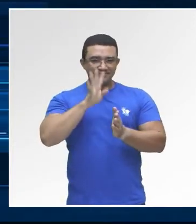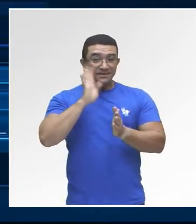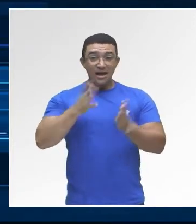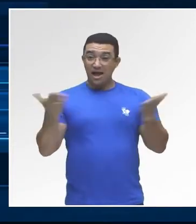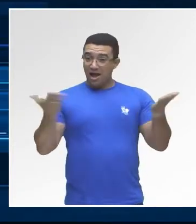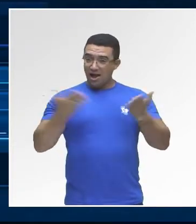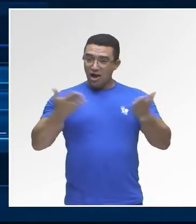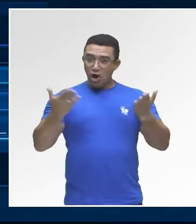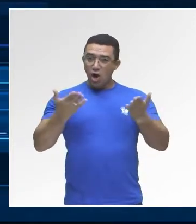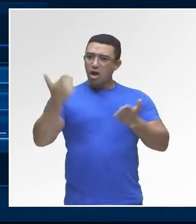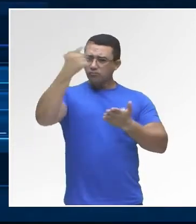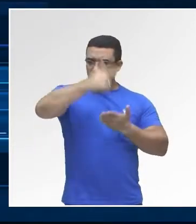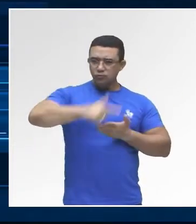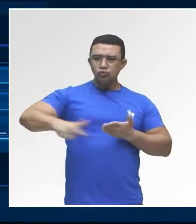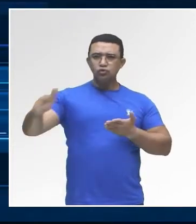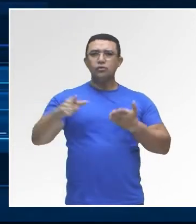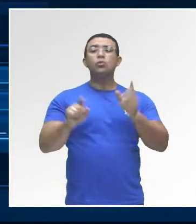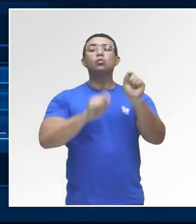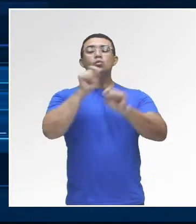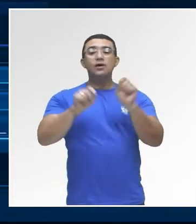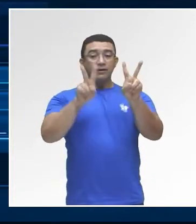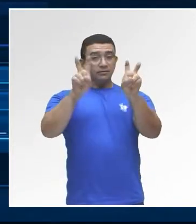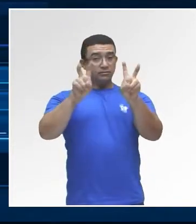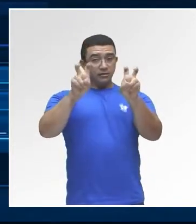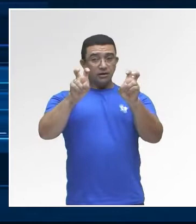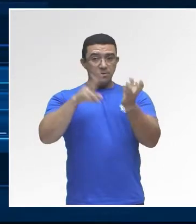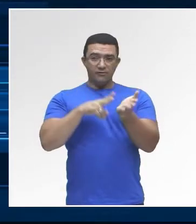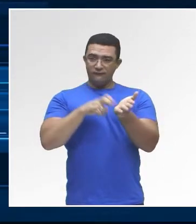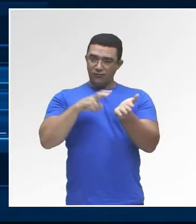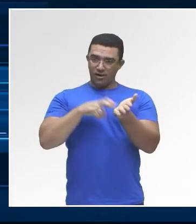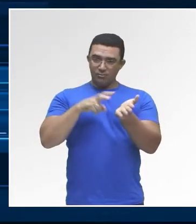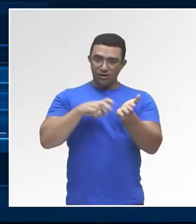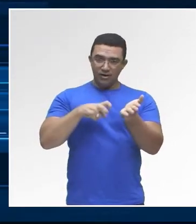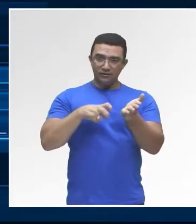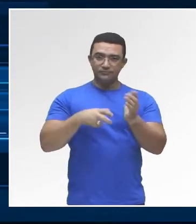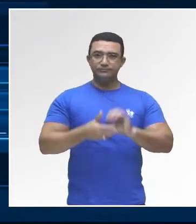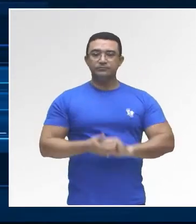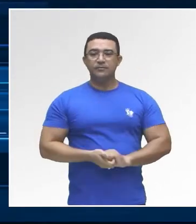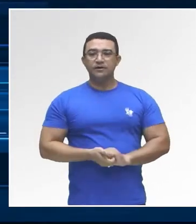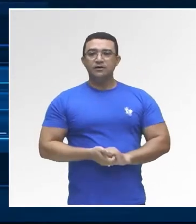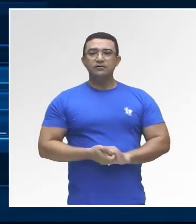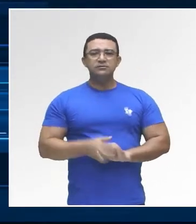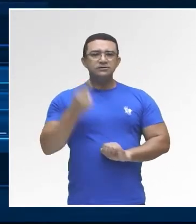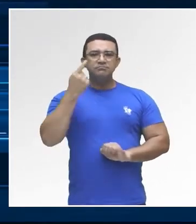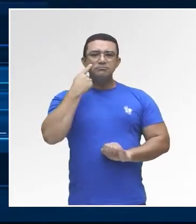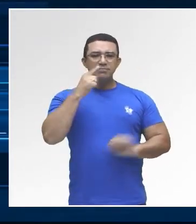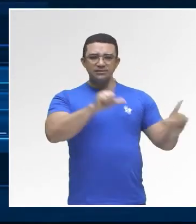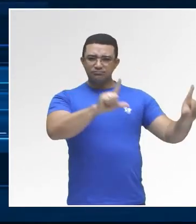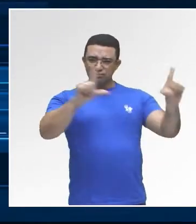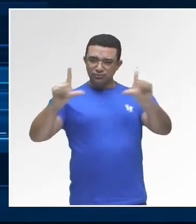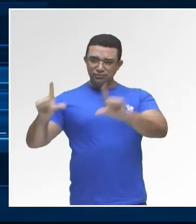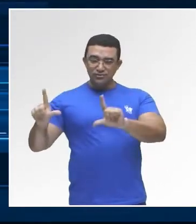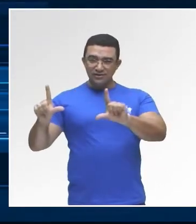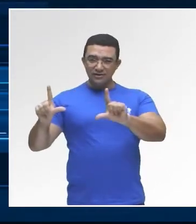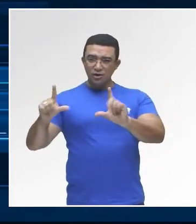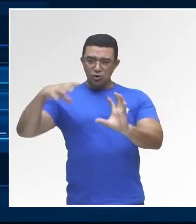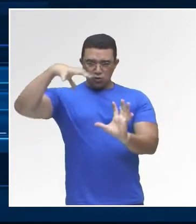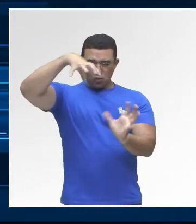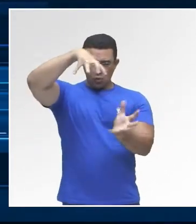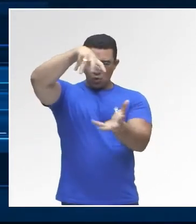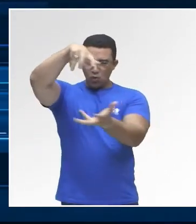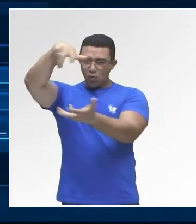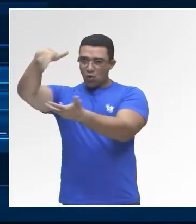vamos dar continuidade falando um pouquinho mais de vocabulário, certo? E aqui ao meu lado vocês estão vendo